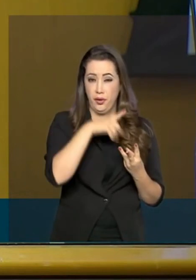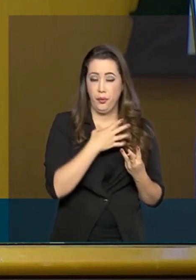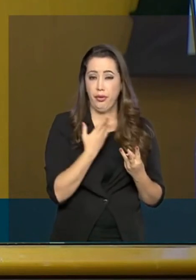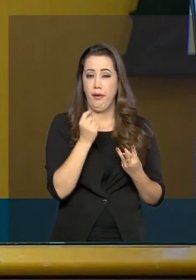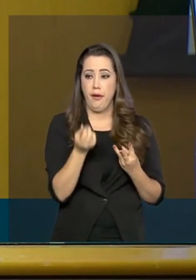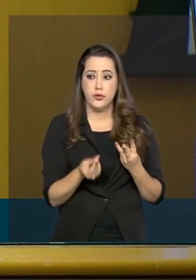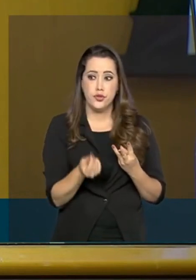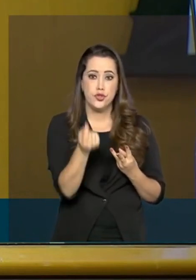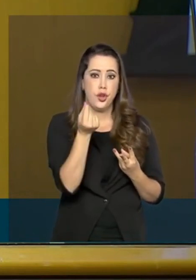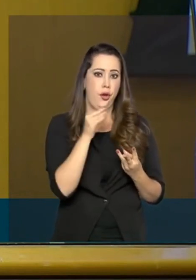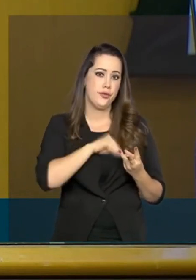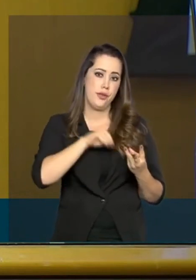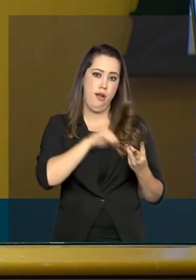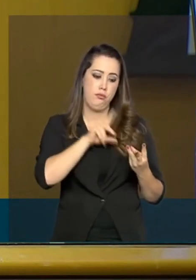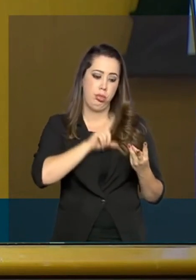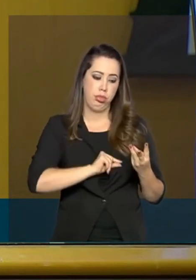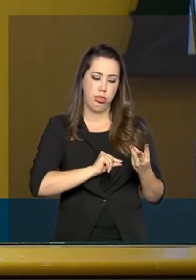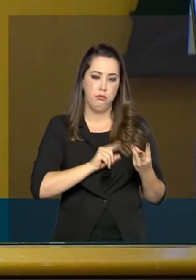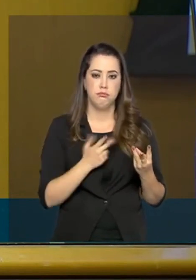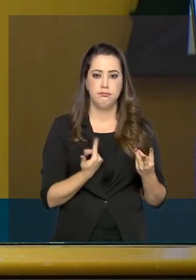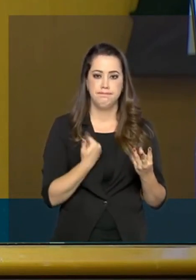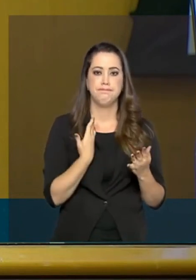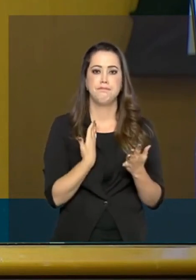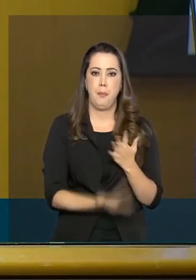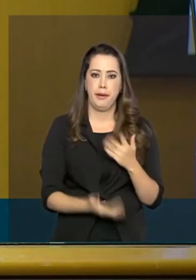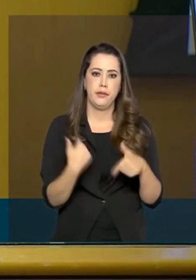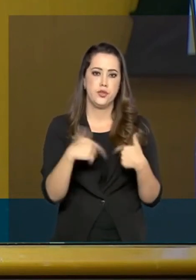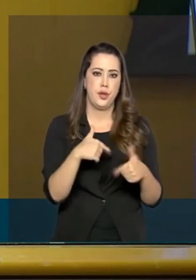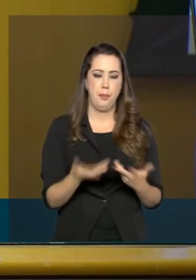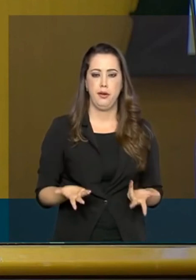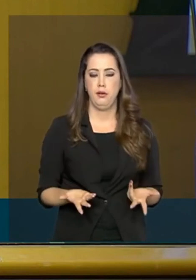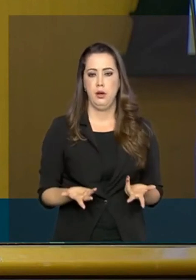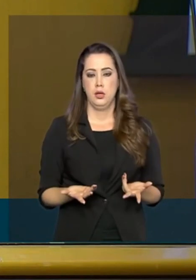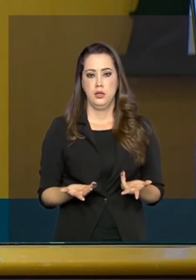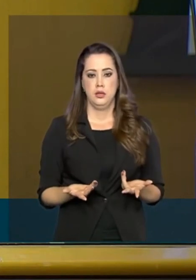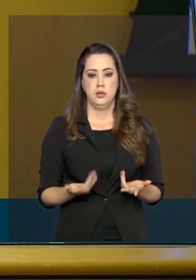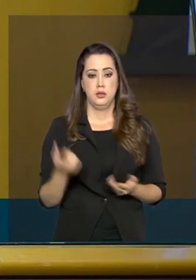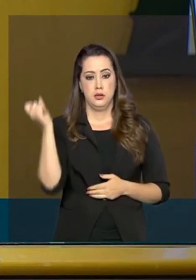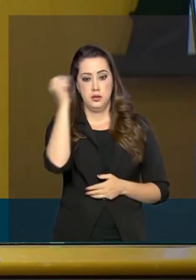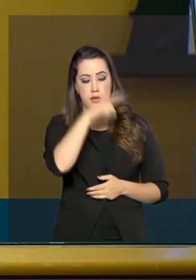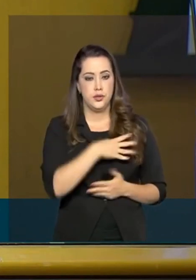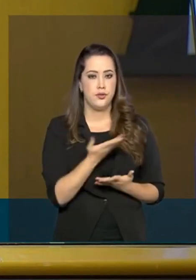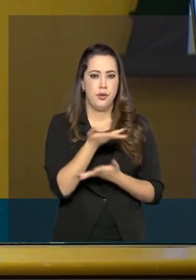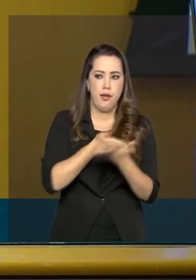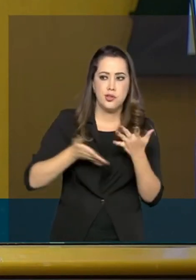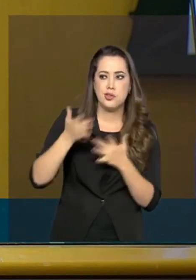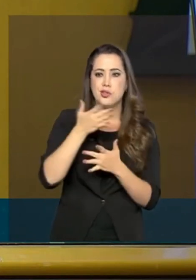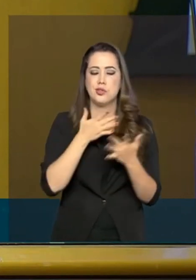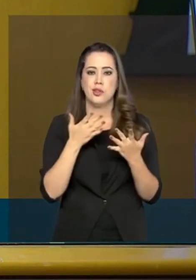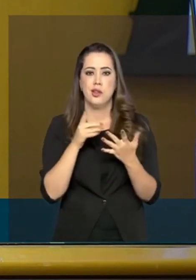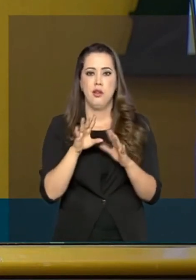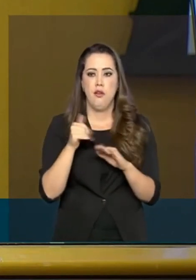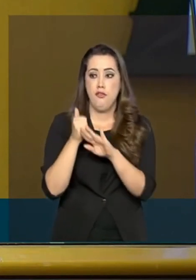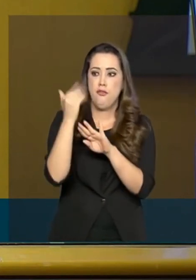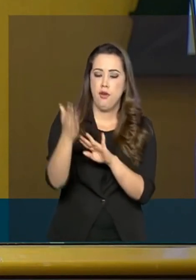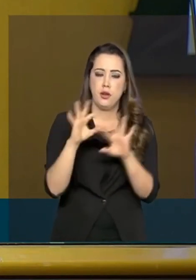dificuldades financeiras, perdas de emprego, dificuldade de relacionamento